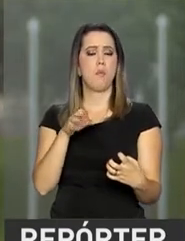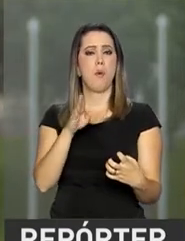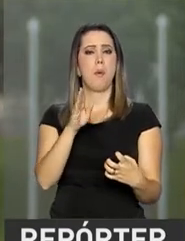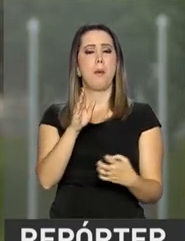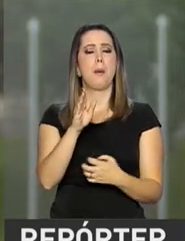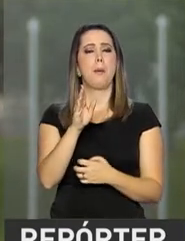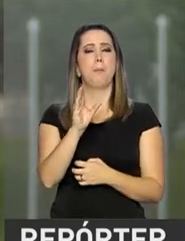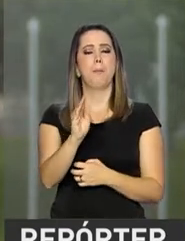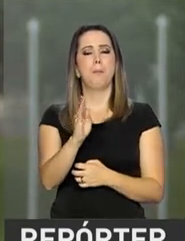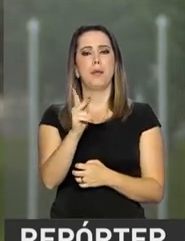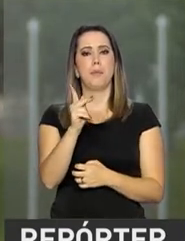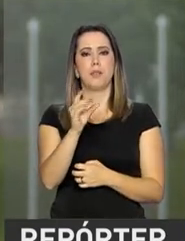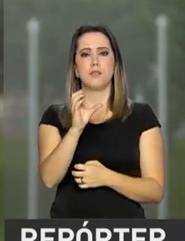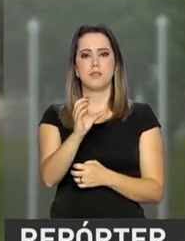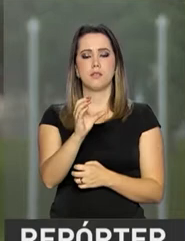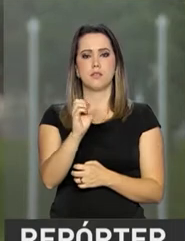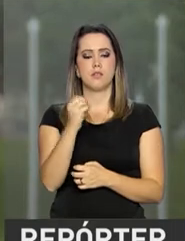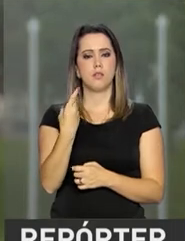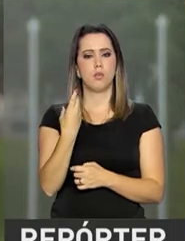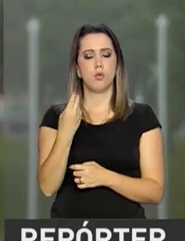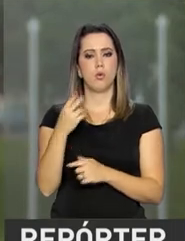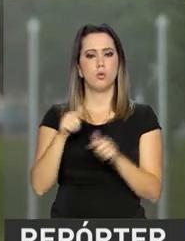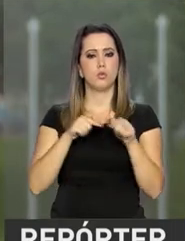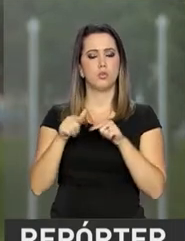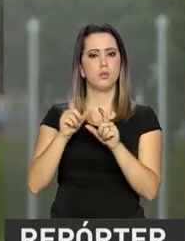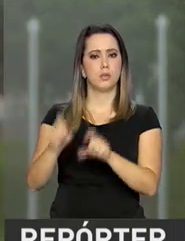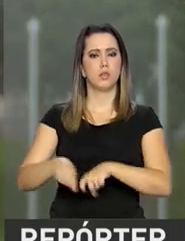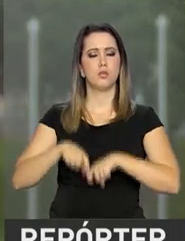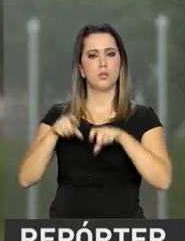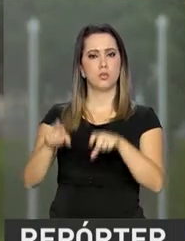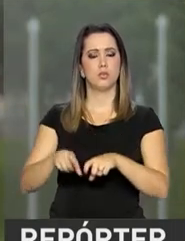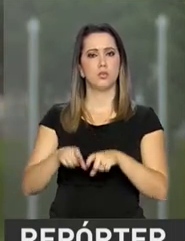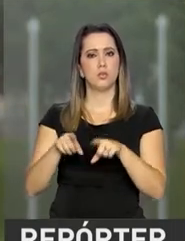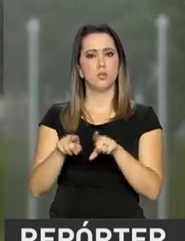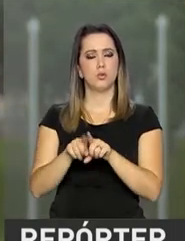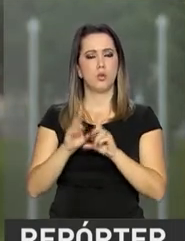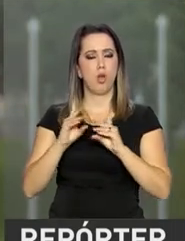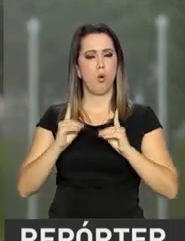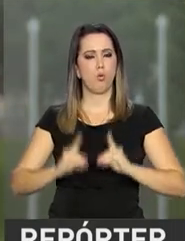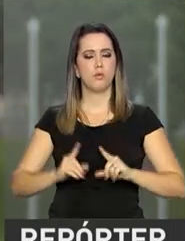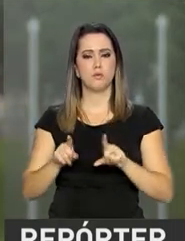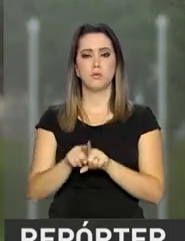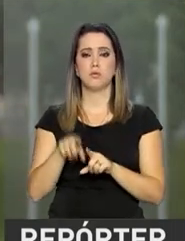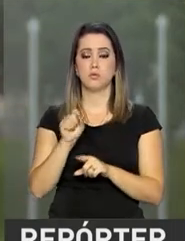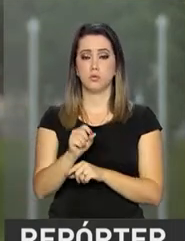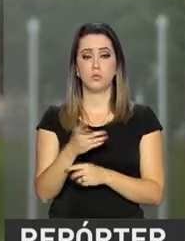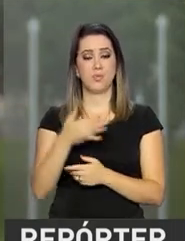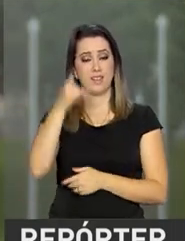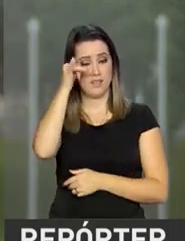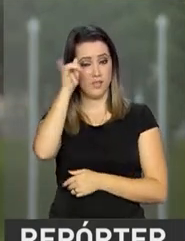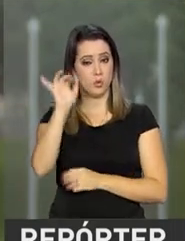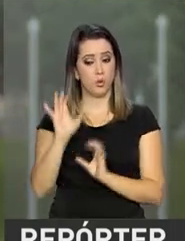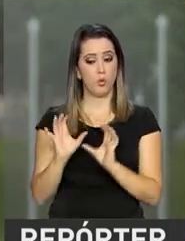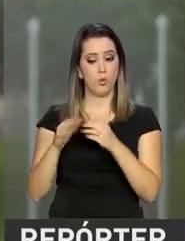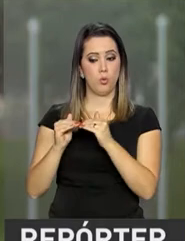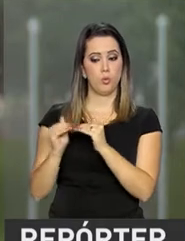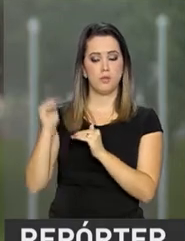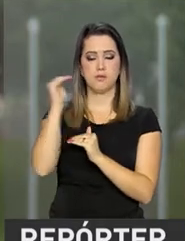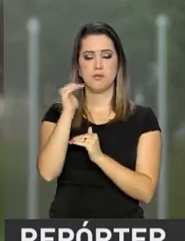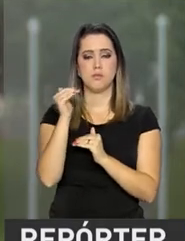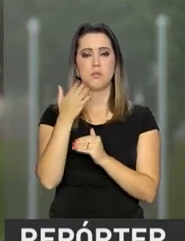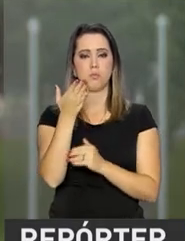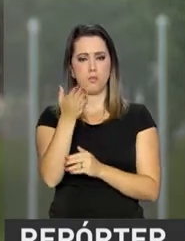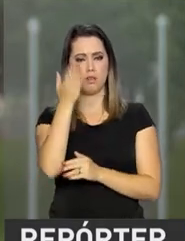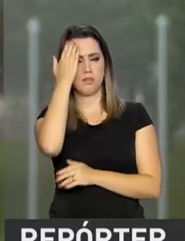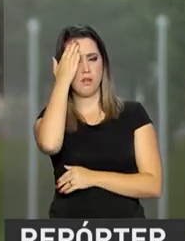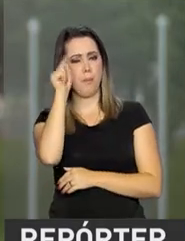ou trabalhador rural. A reforma combate privilégios. Aliás, para que você possa ter uma ideia, o